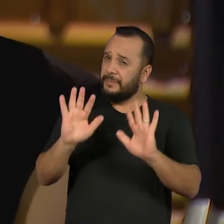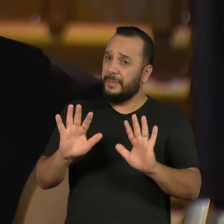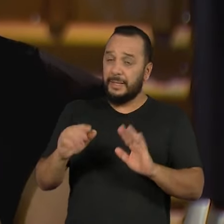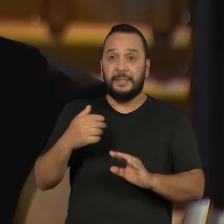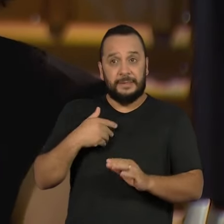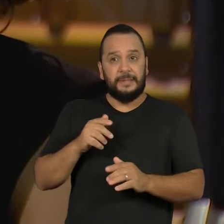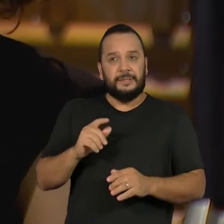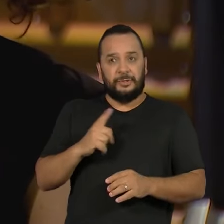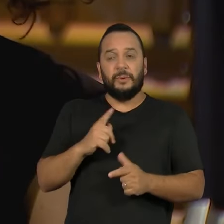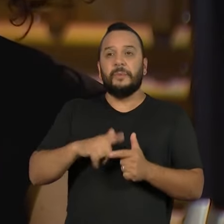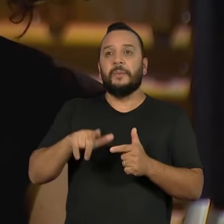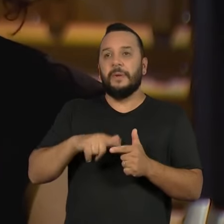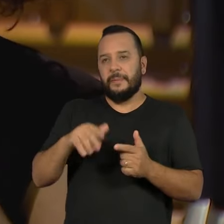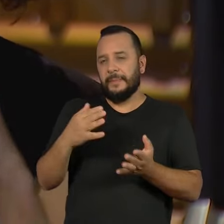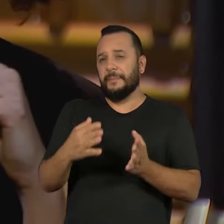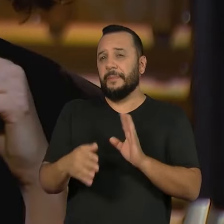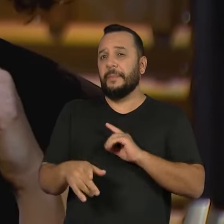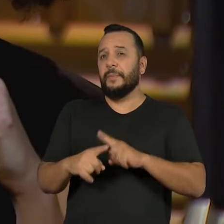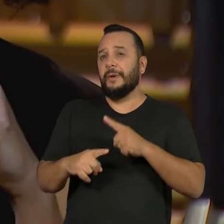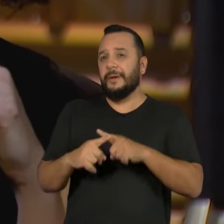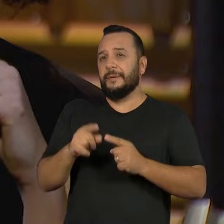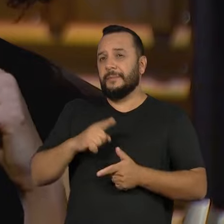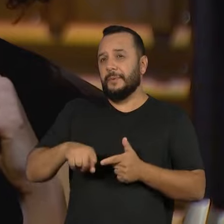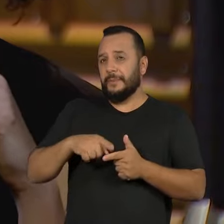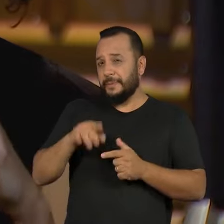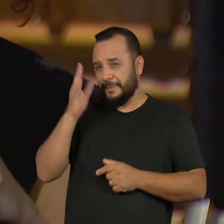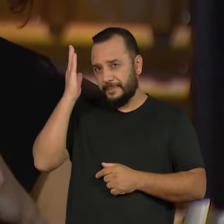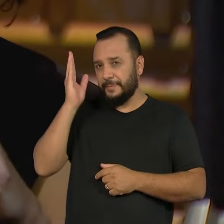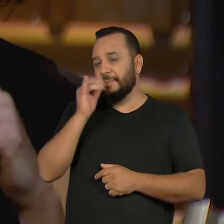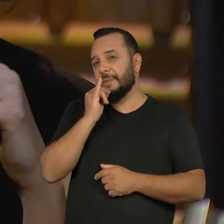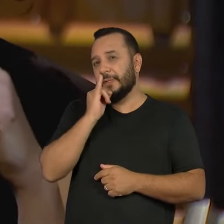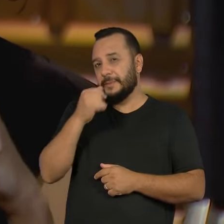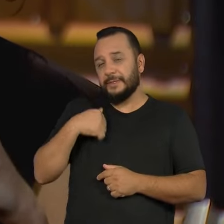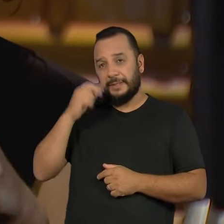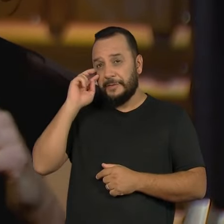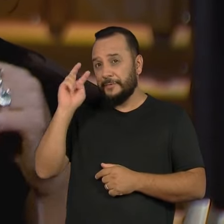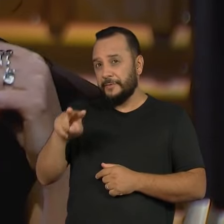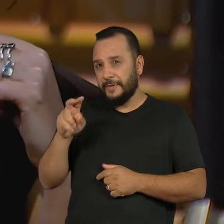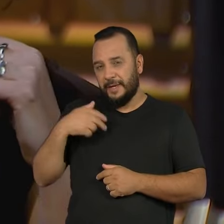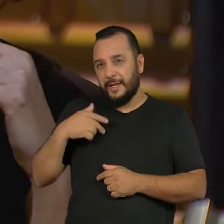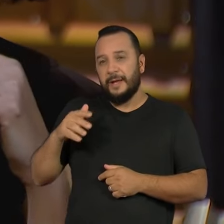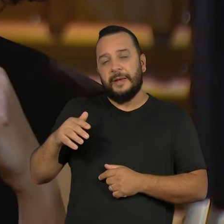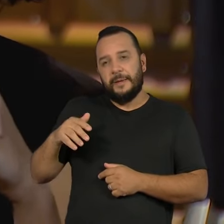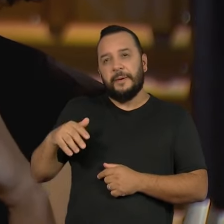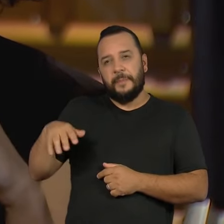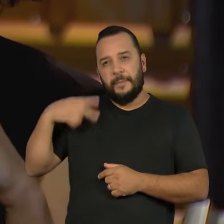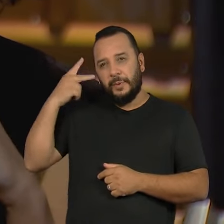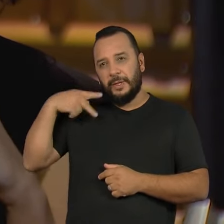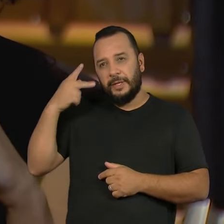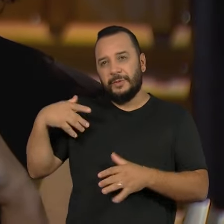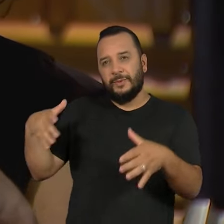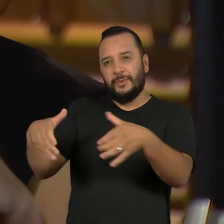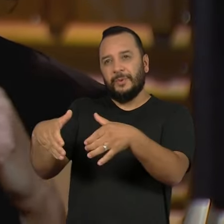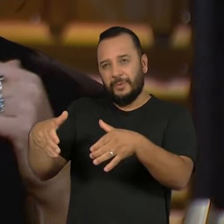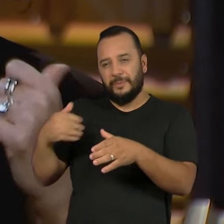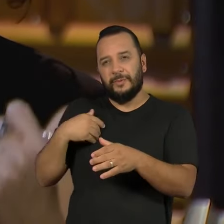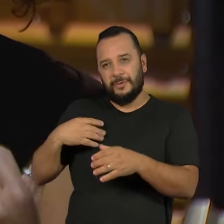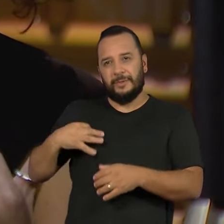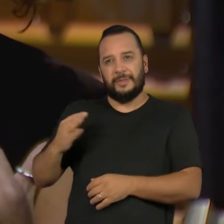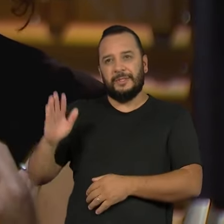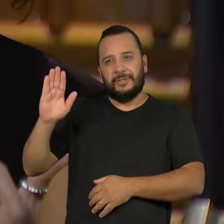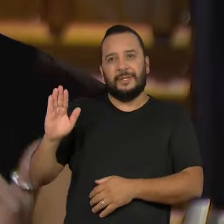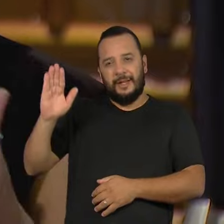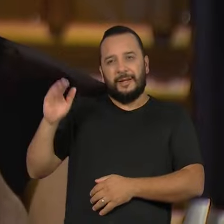pelo problema porque que eu quero dizer pelo problema quando a gente vai olhar a cobertura eleitoral a cobertura política das eleições eh presidenciais de